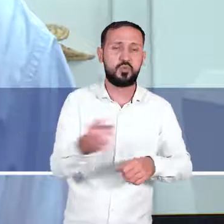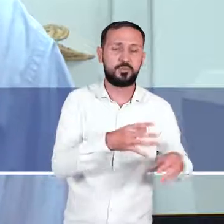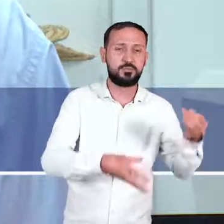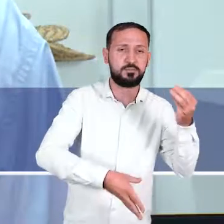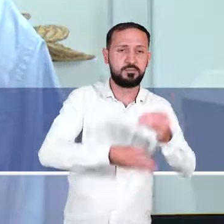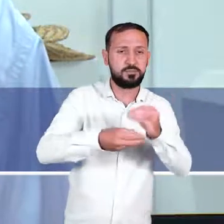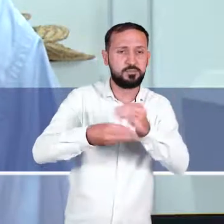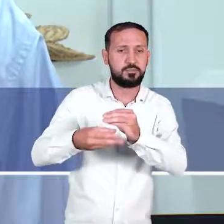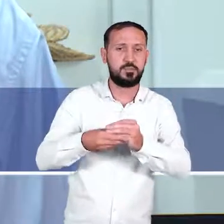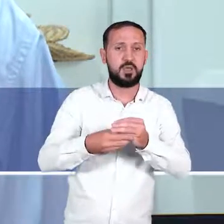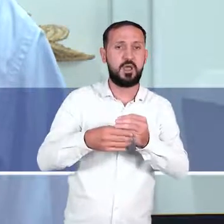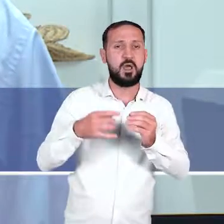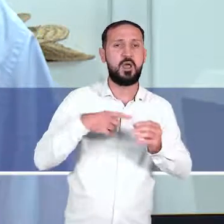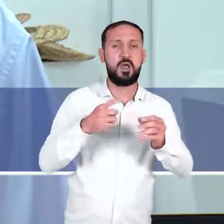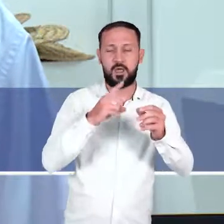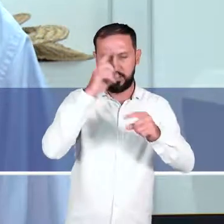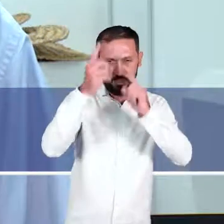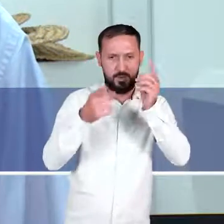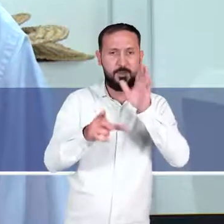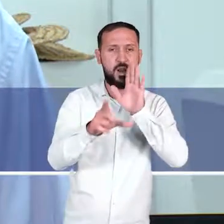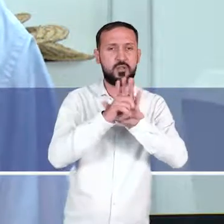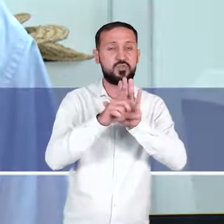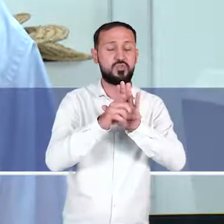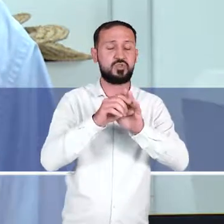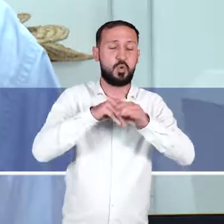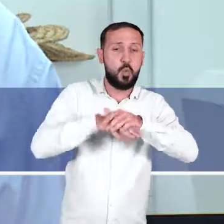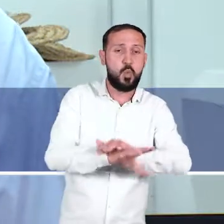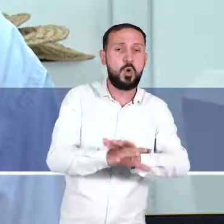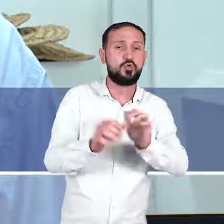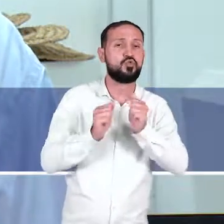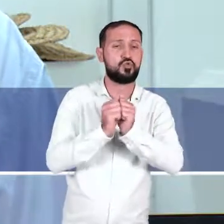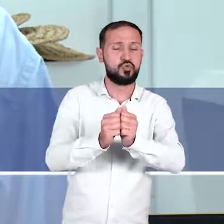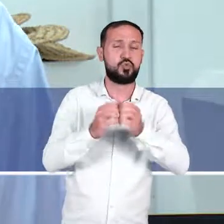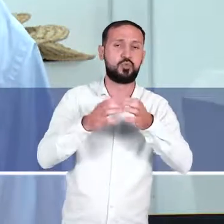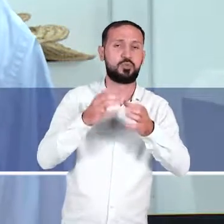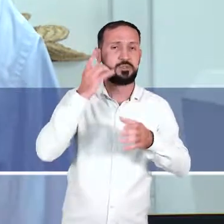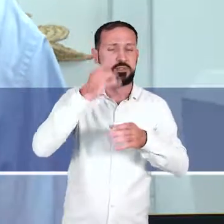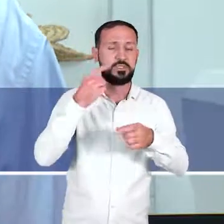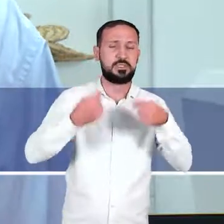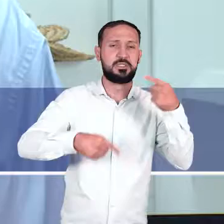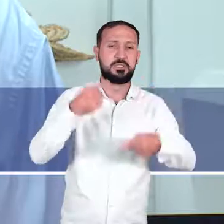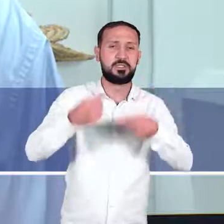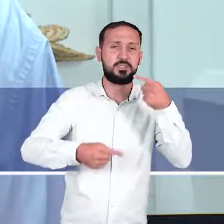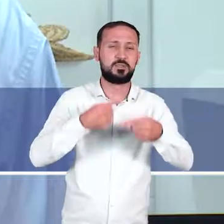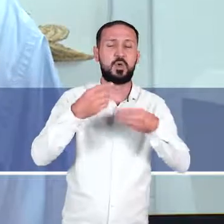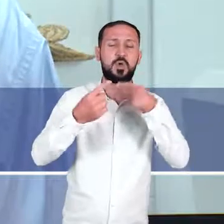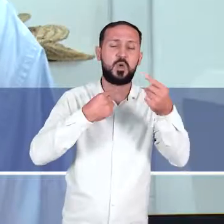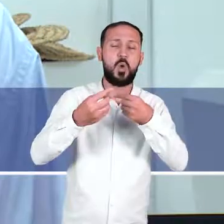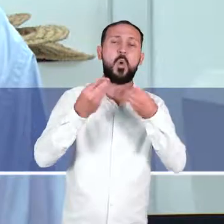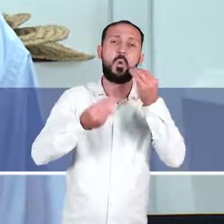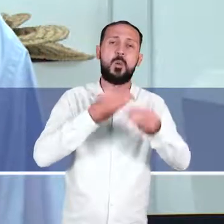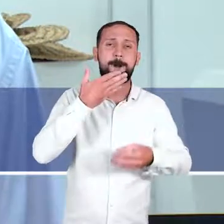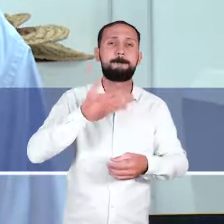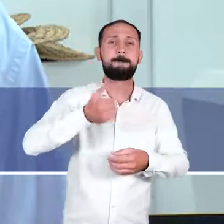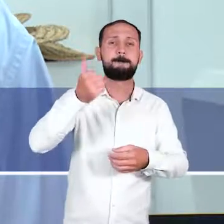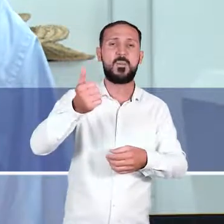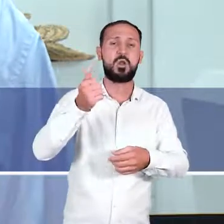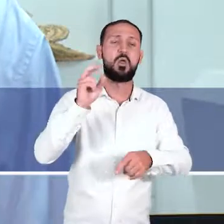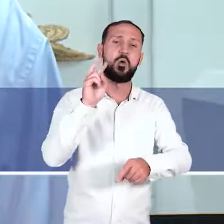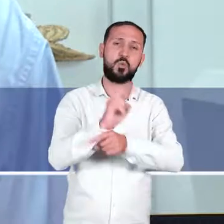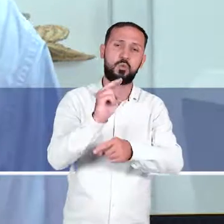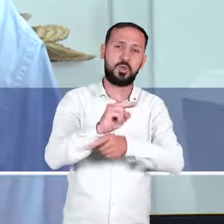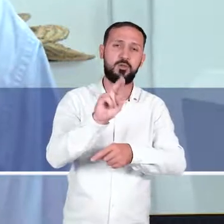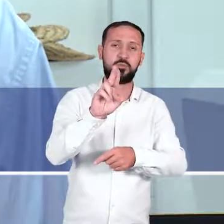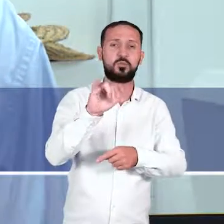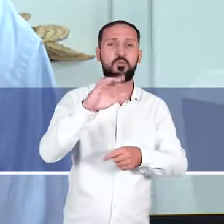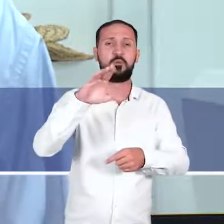coisas novas, nós podemos criar ali um arcabouço de legislações com a frente, obviamente, discutindo as melhores formas para fazer com que a gestão